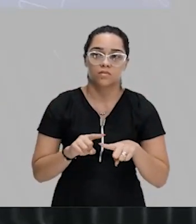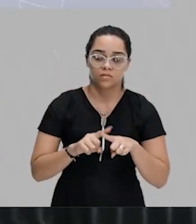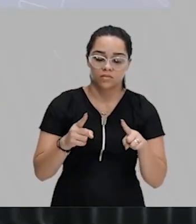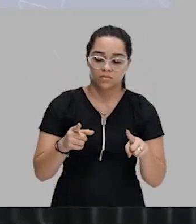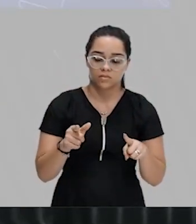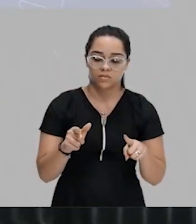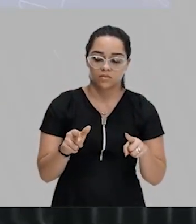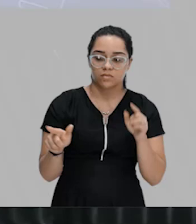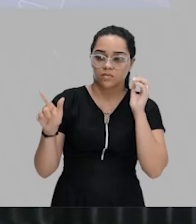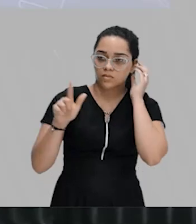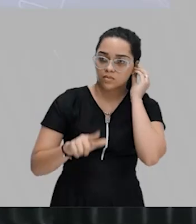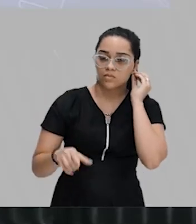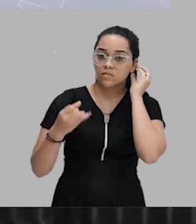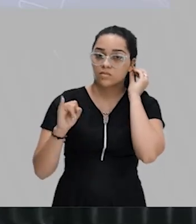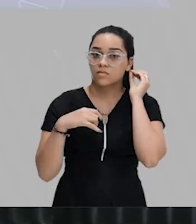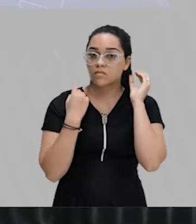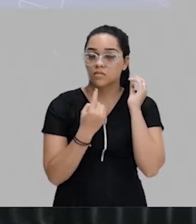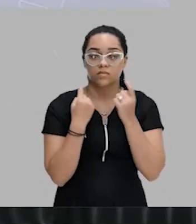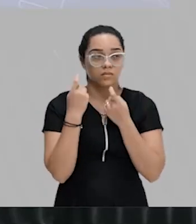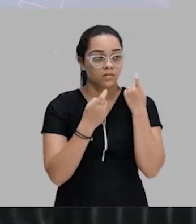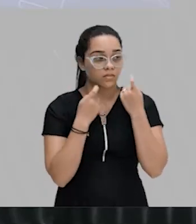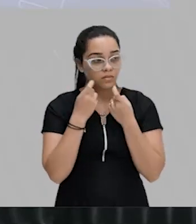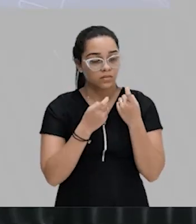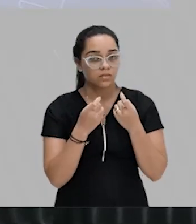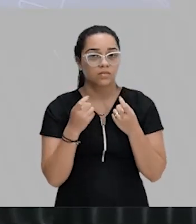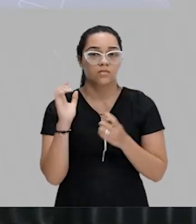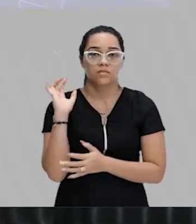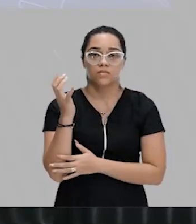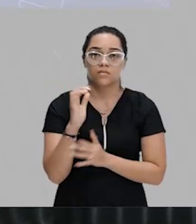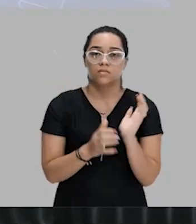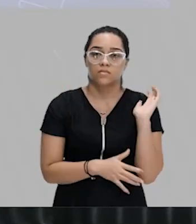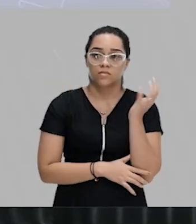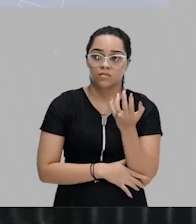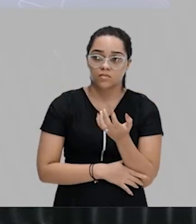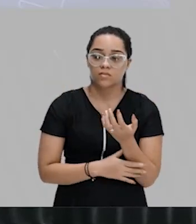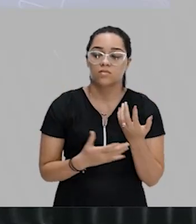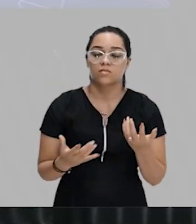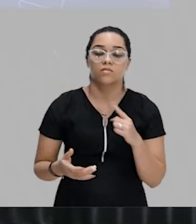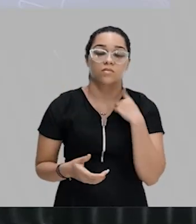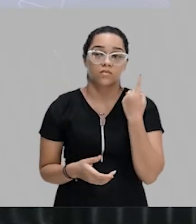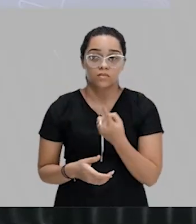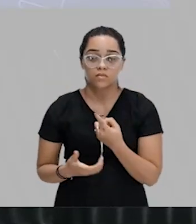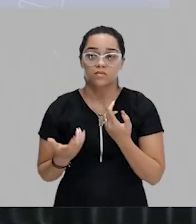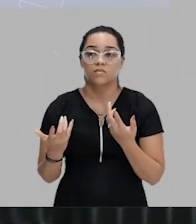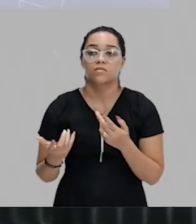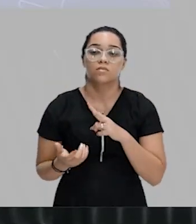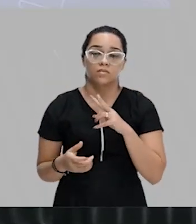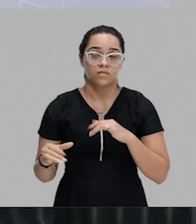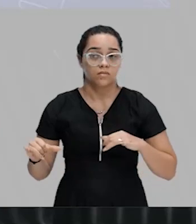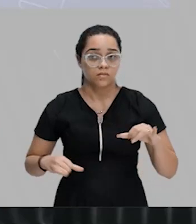Mais uma vez, se nós não nos preocuparmos com a natureza, nós vamos